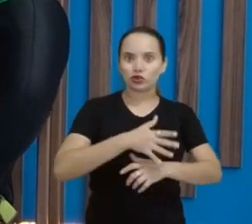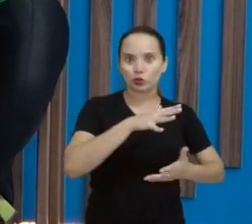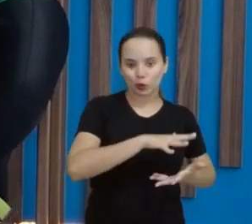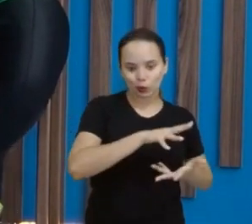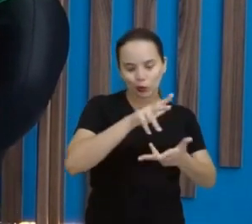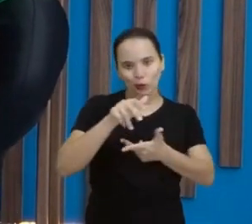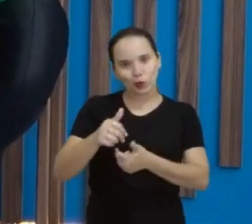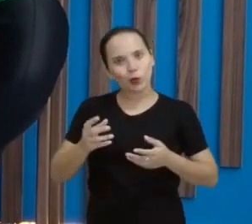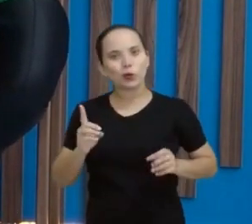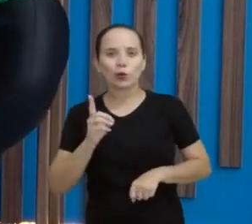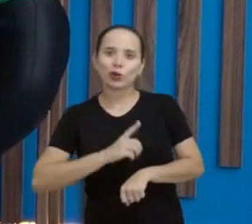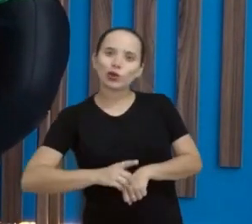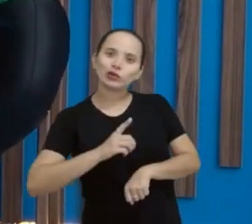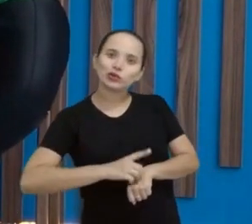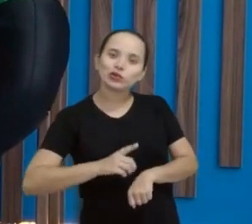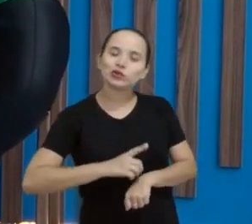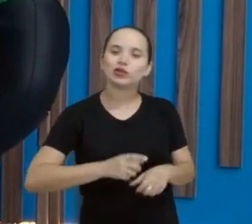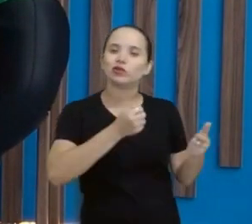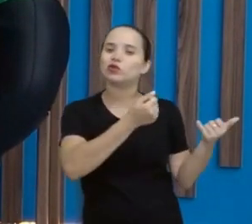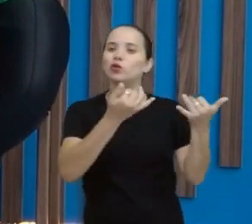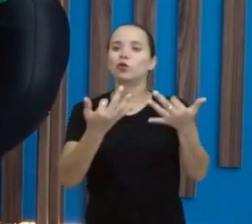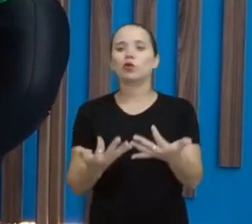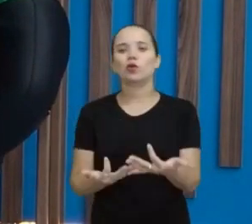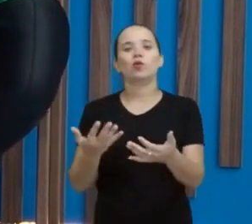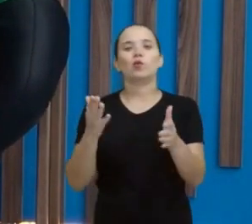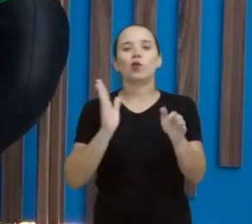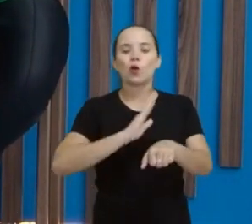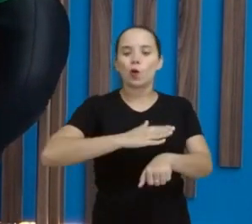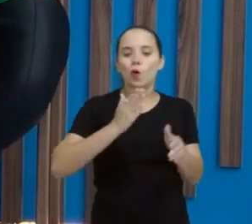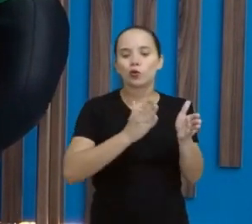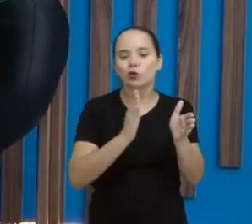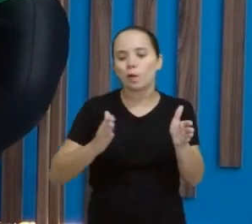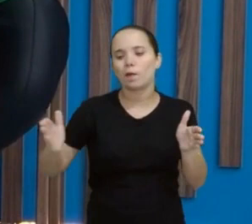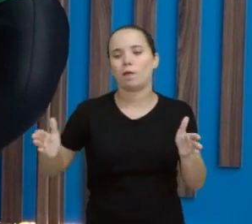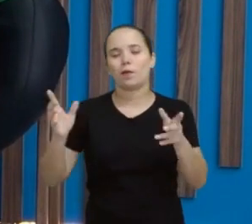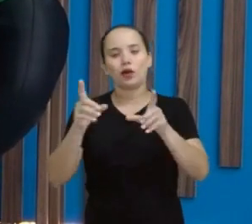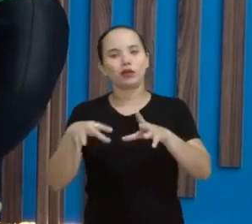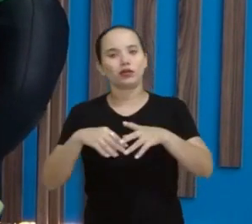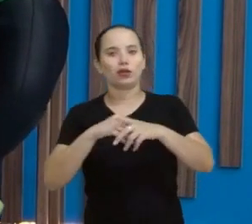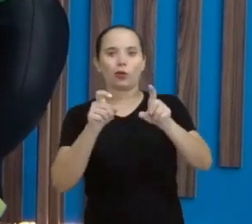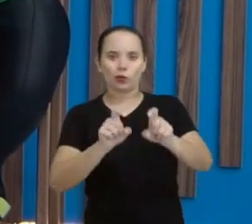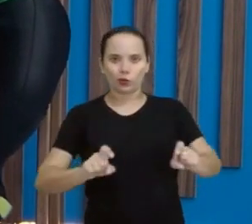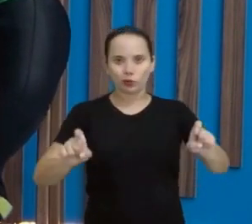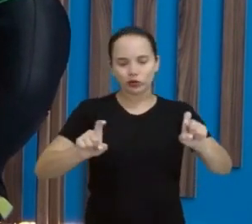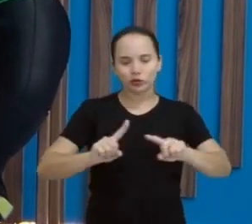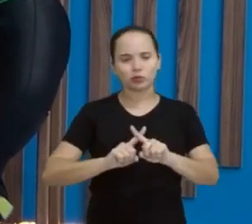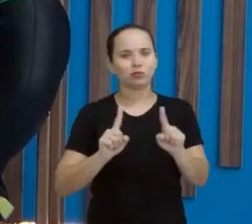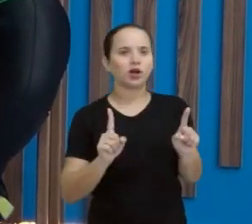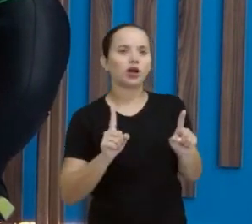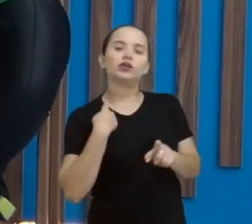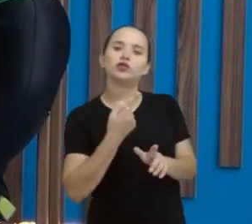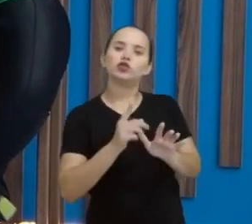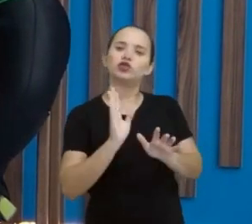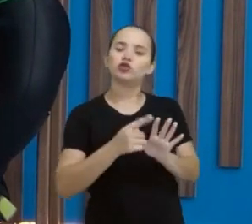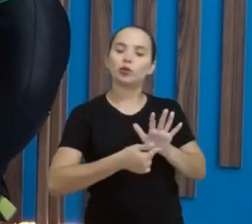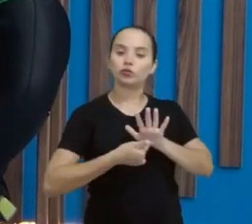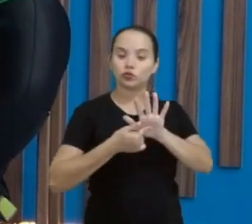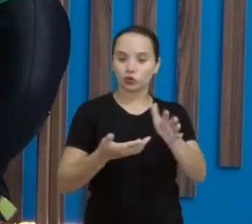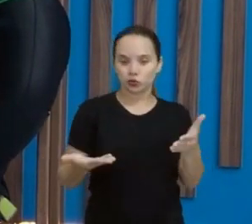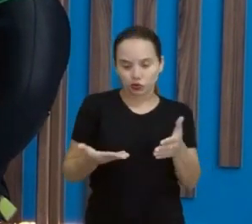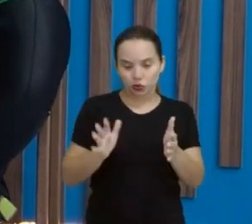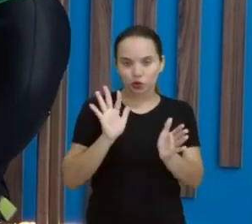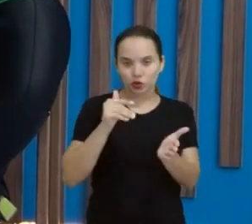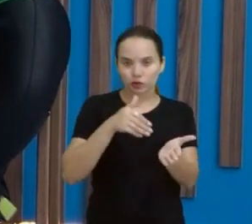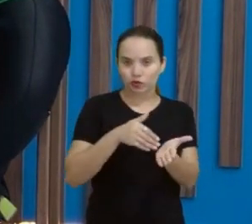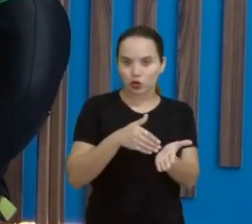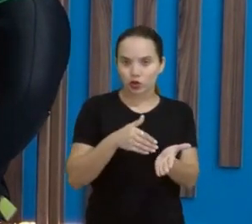tecnologias digitais, a gente falou lá das partes do computador, tudinho. Só que a gente trouxe para essa aula final novamente